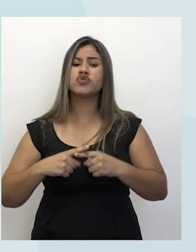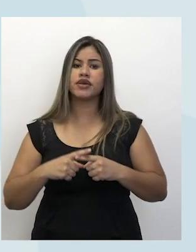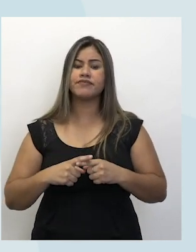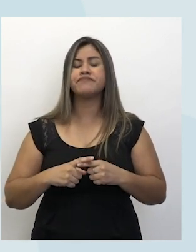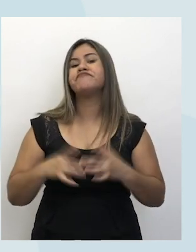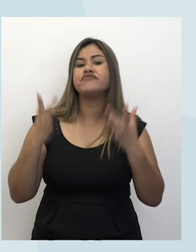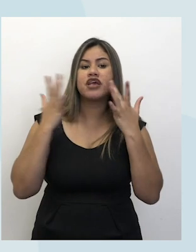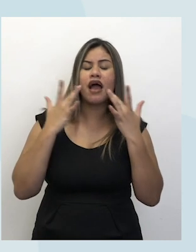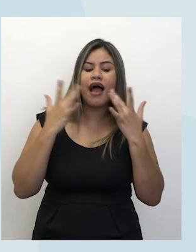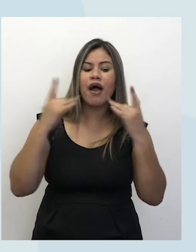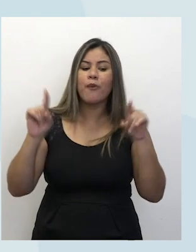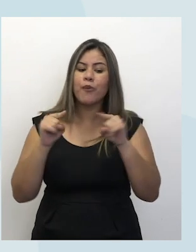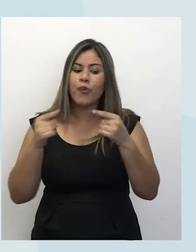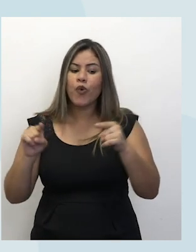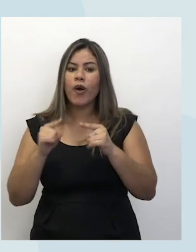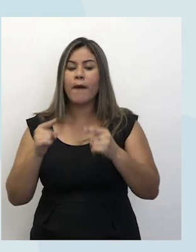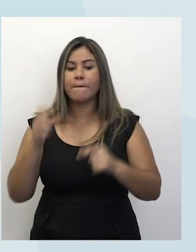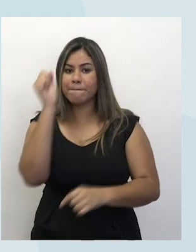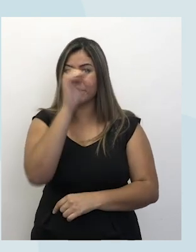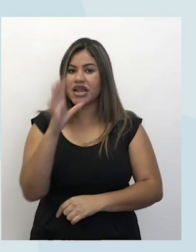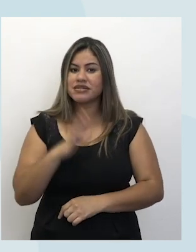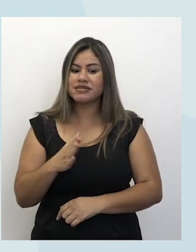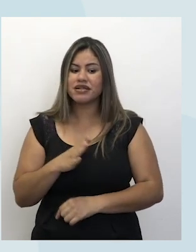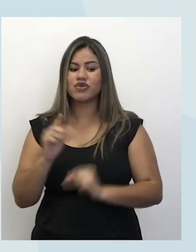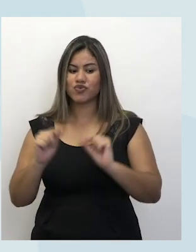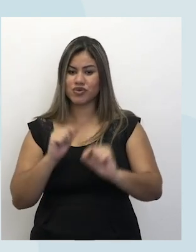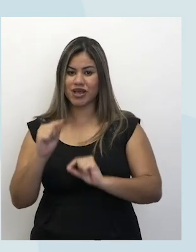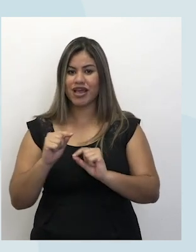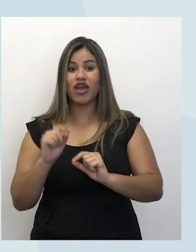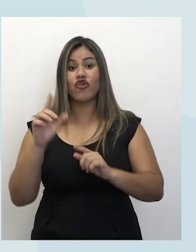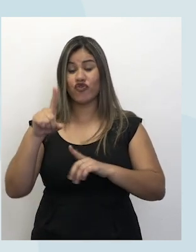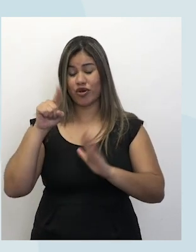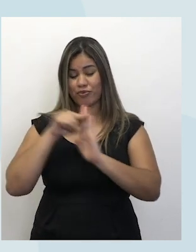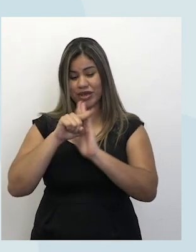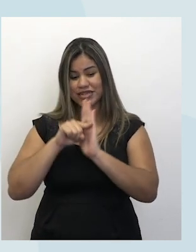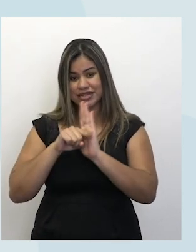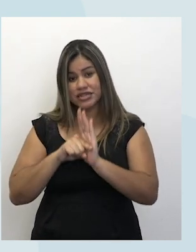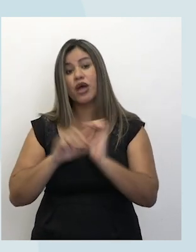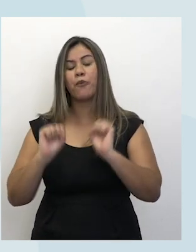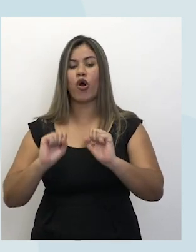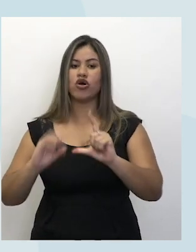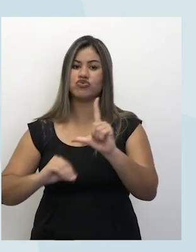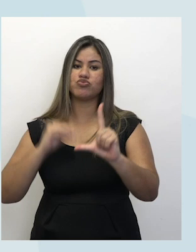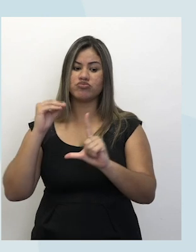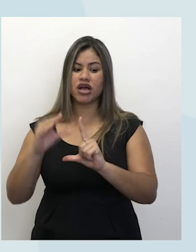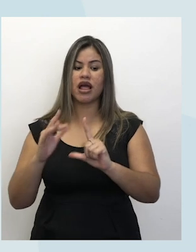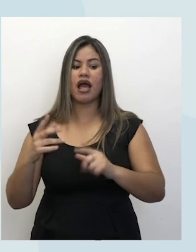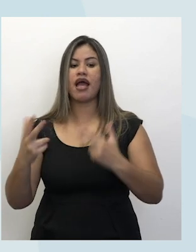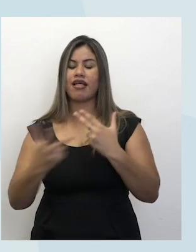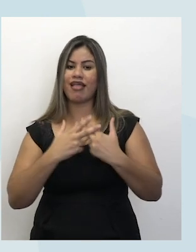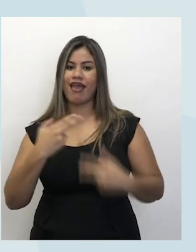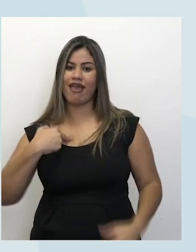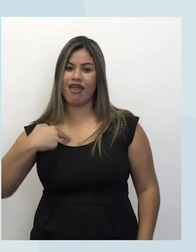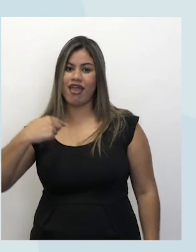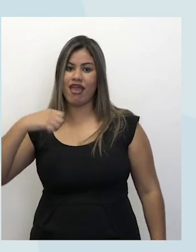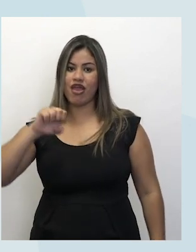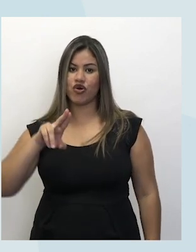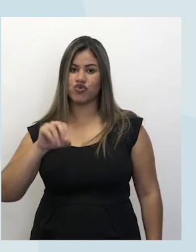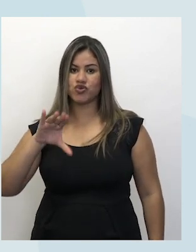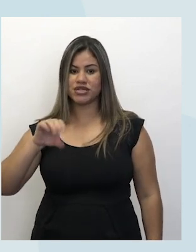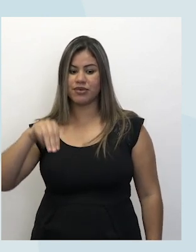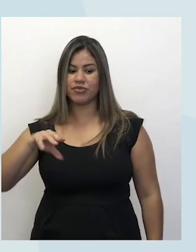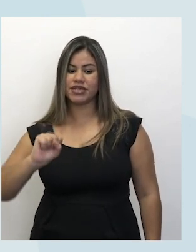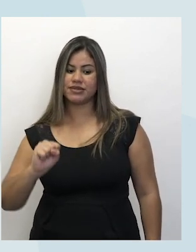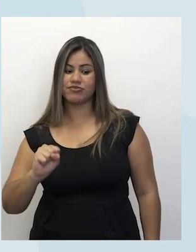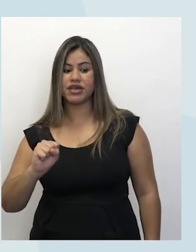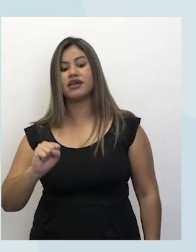teatro EA música brasileira compartilhe conosco as suas descobertas com a Hashtag eu no cnsp e na nossa página né no